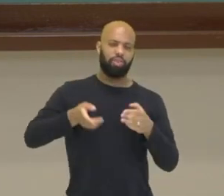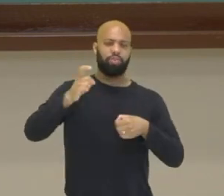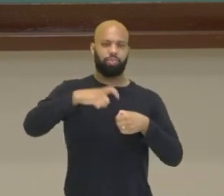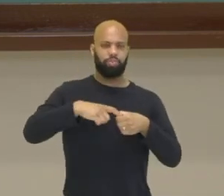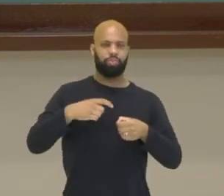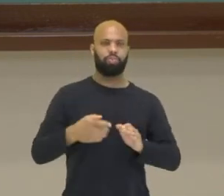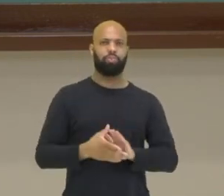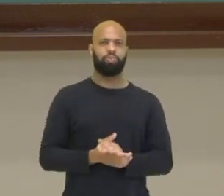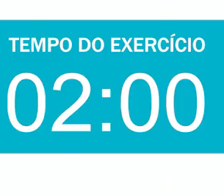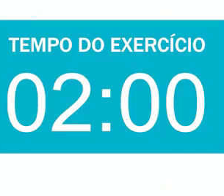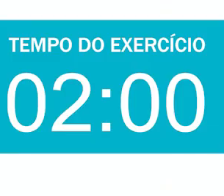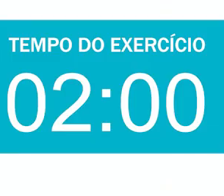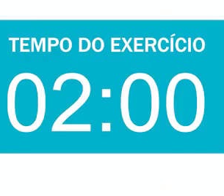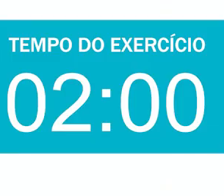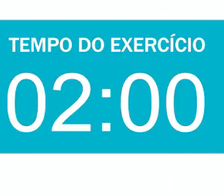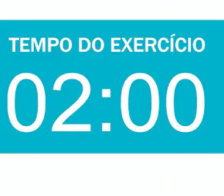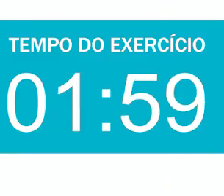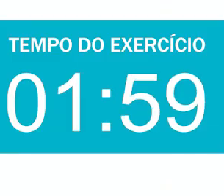juntos.